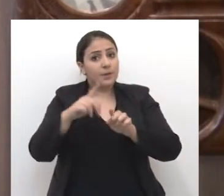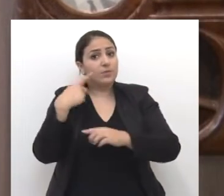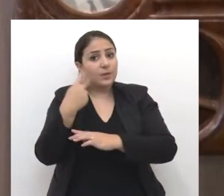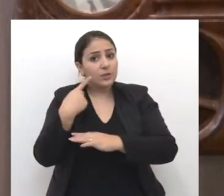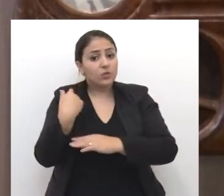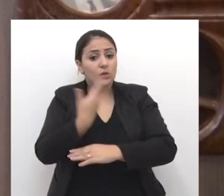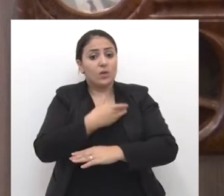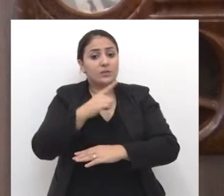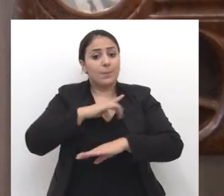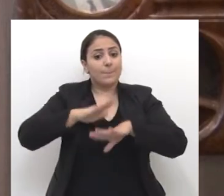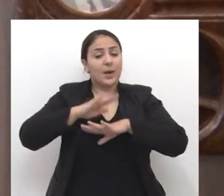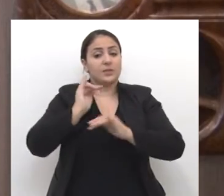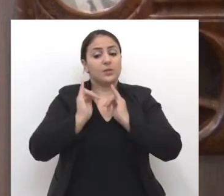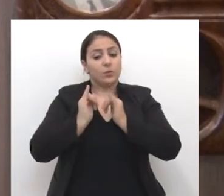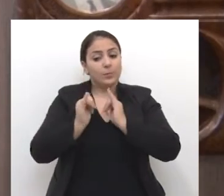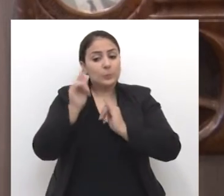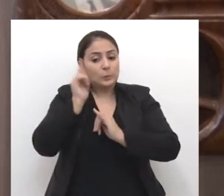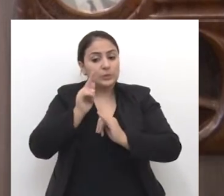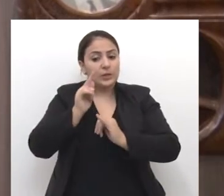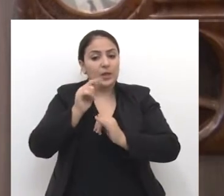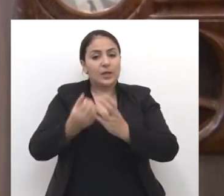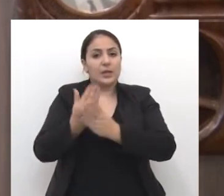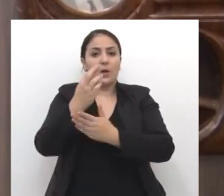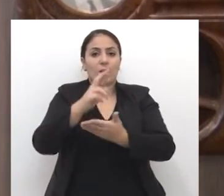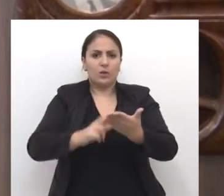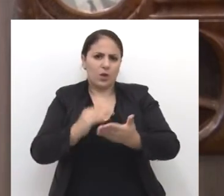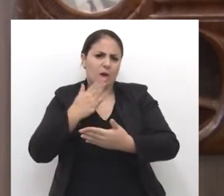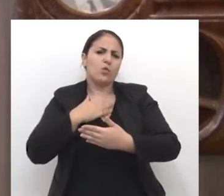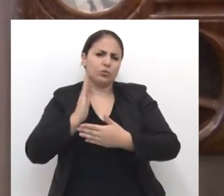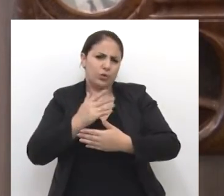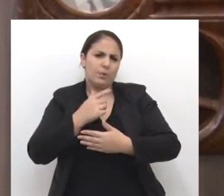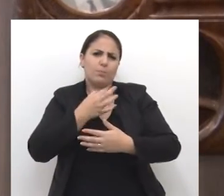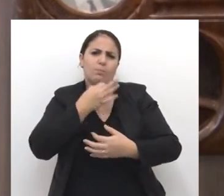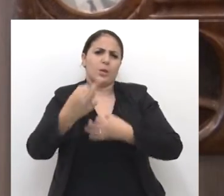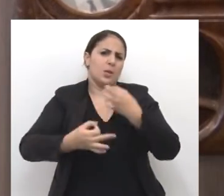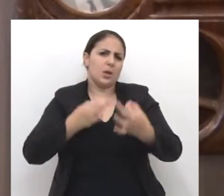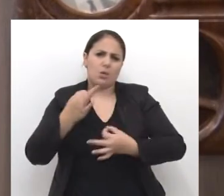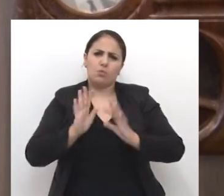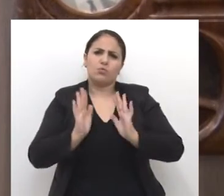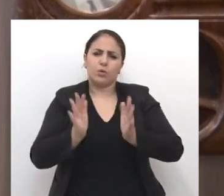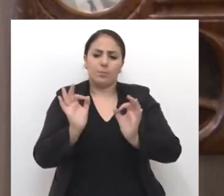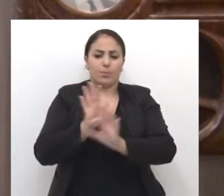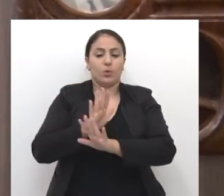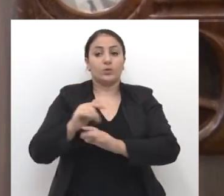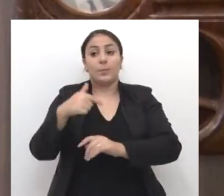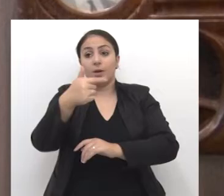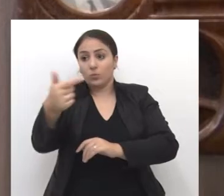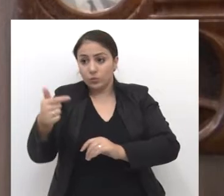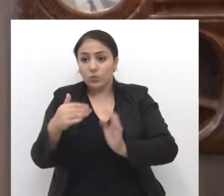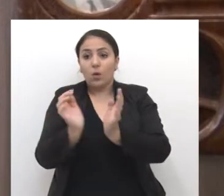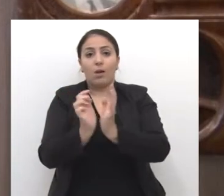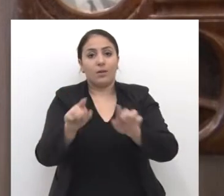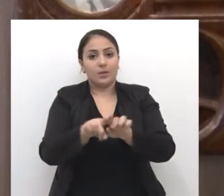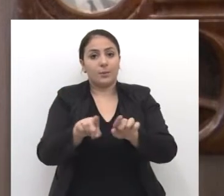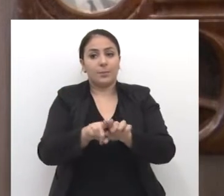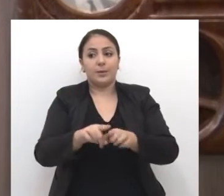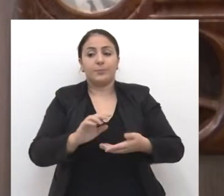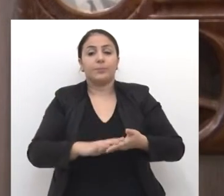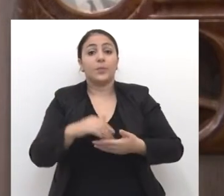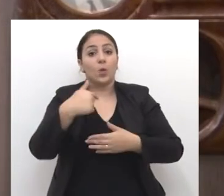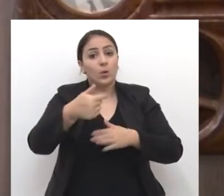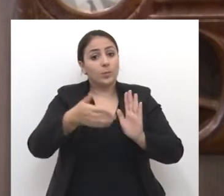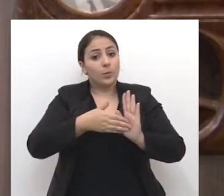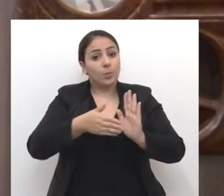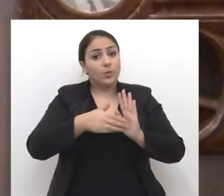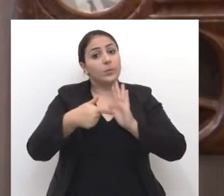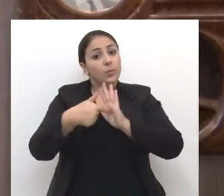nós temos agora mais subsídios para darmos um parecer. Eu já tinha meu posicionamento, já tinha posicionado, mas os demais colegas também, além